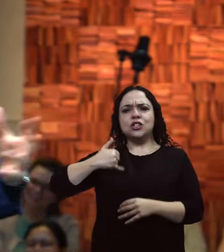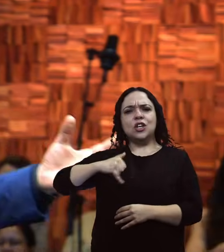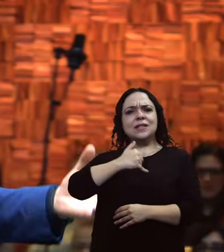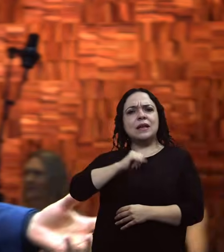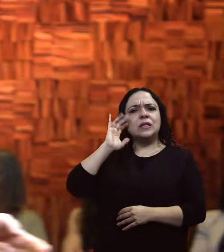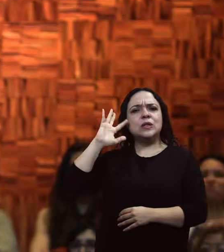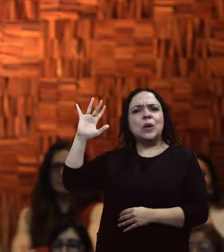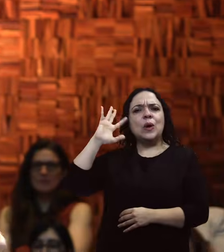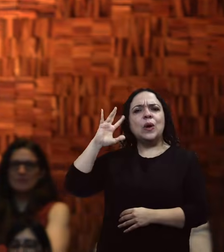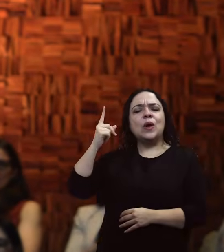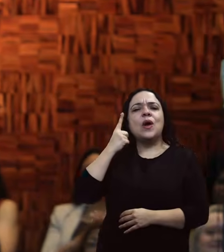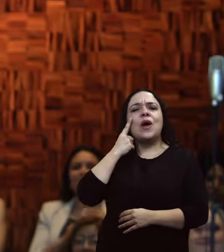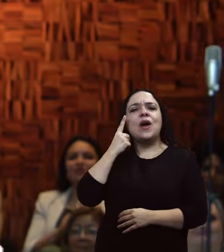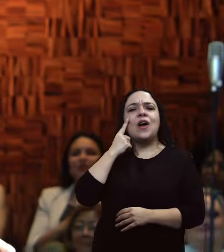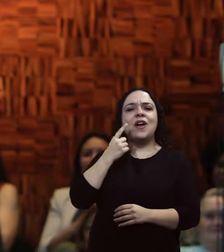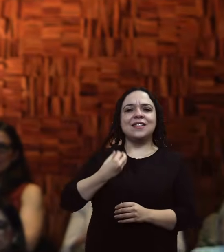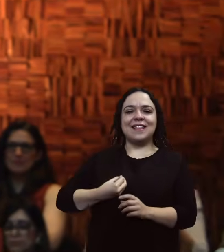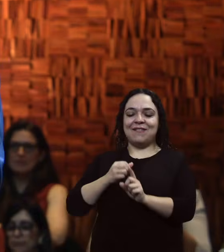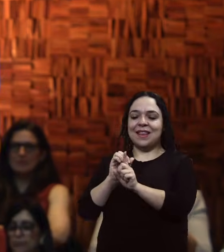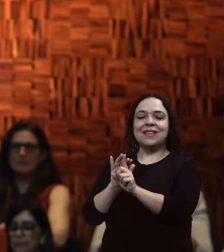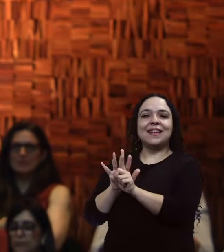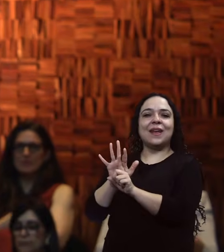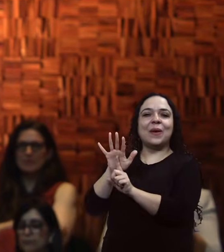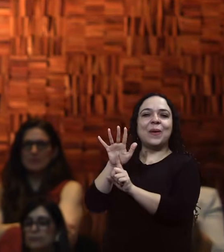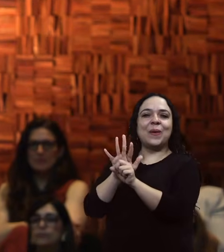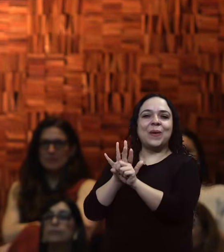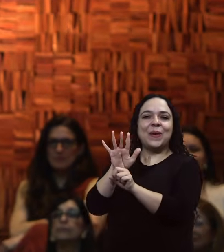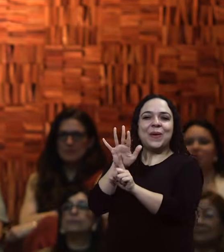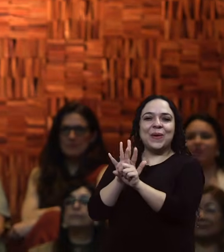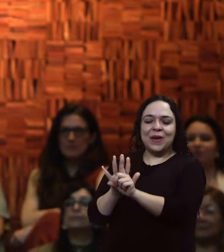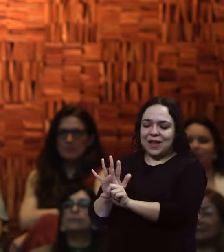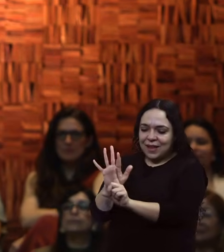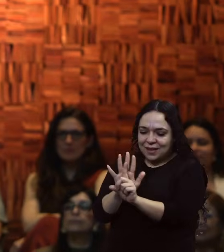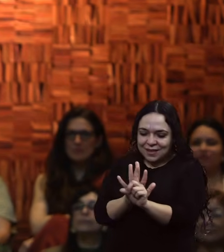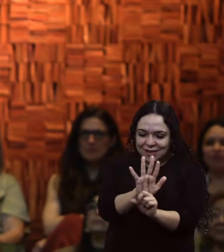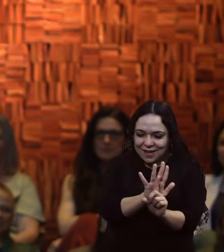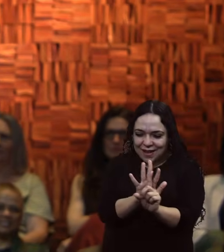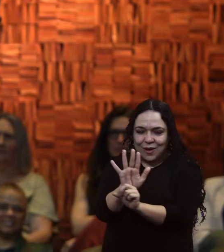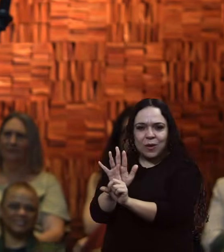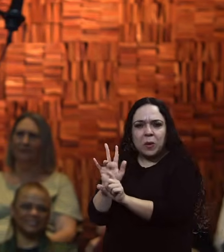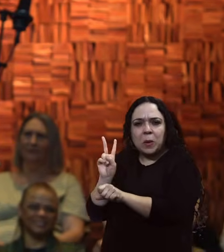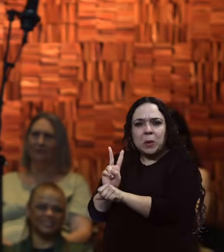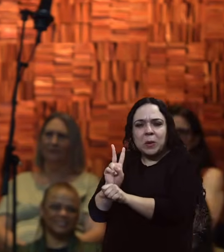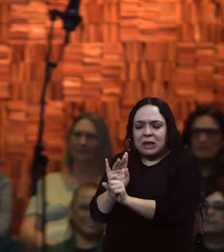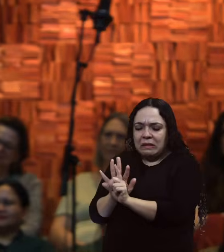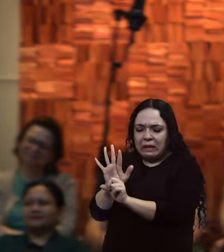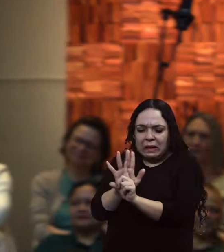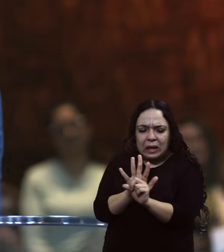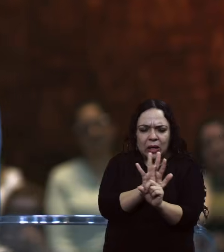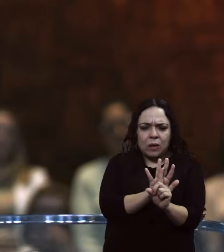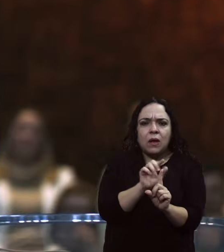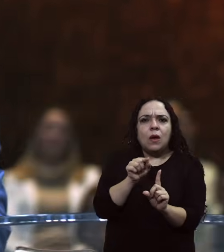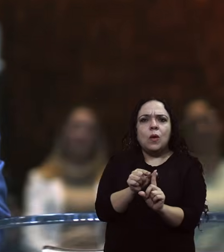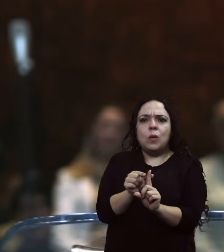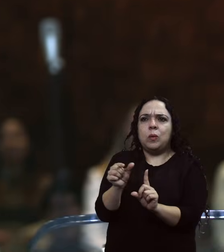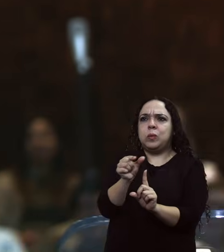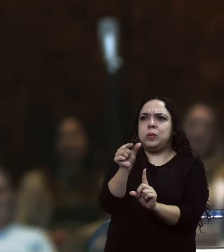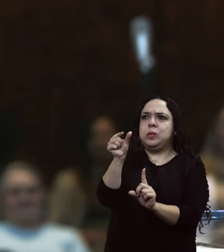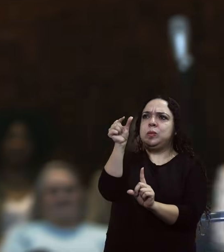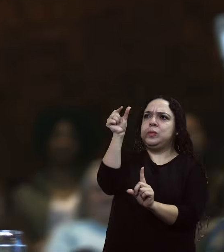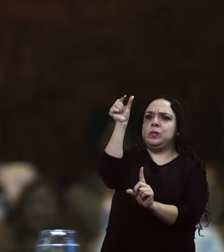Ele sonha que estava cuidando do feixe de trigo, e o feixe de trigo dele começa a ficar gigante. E